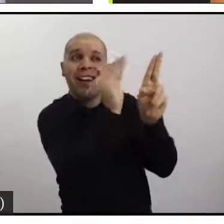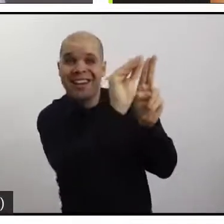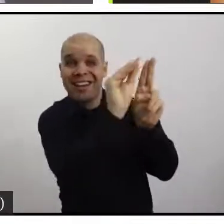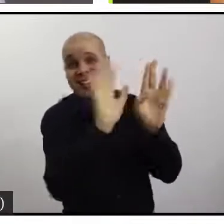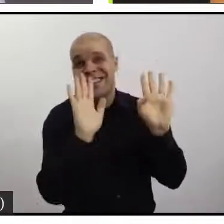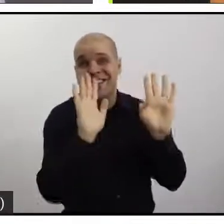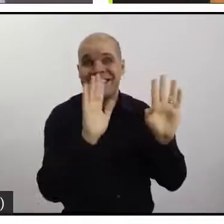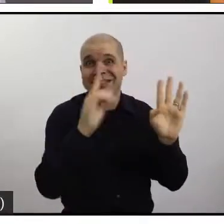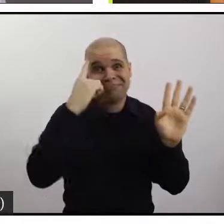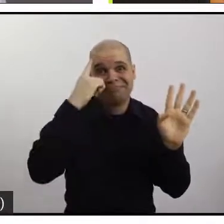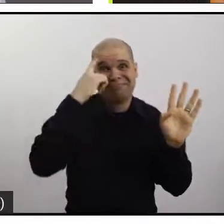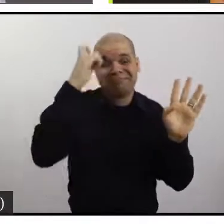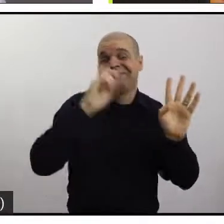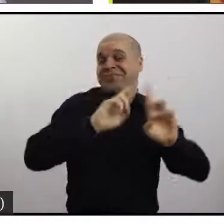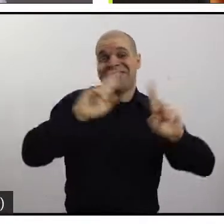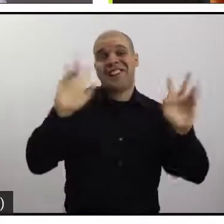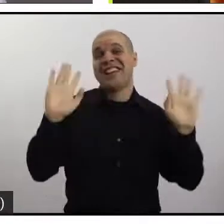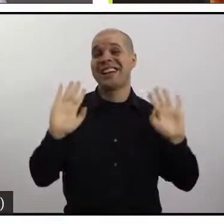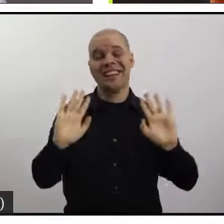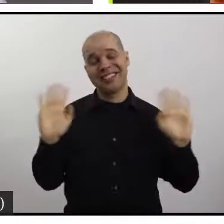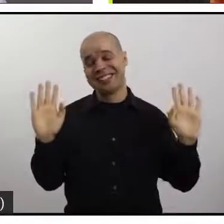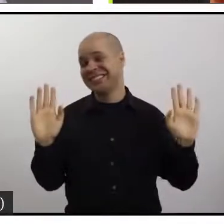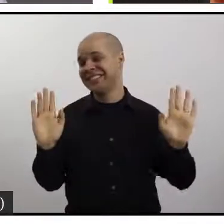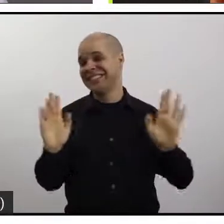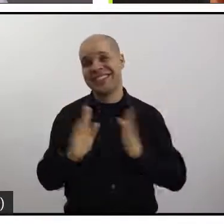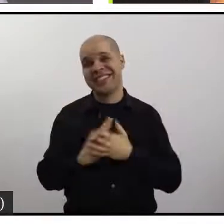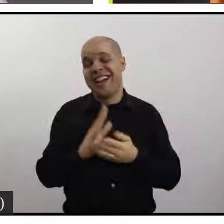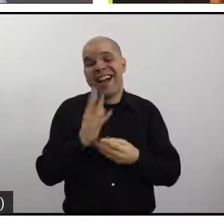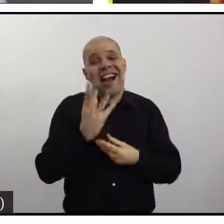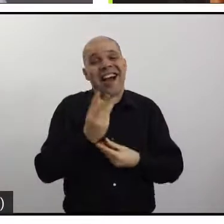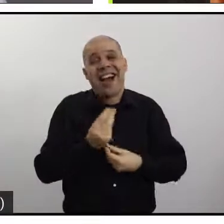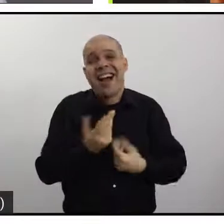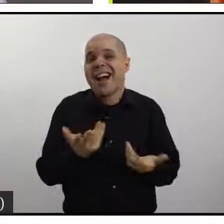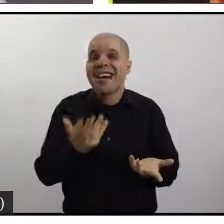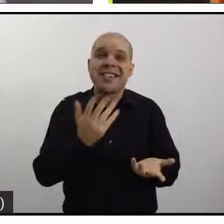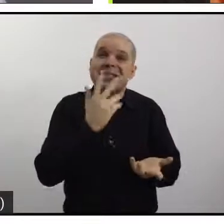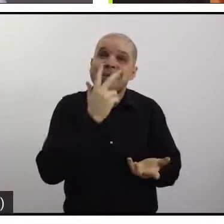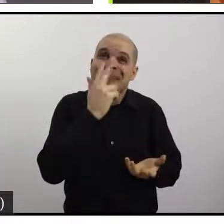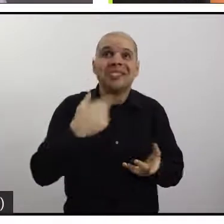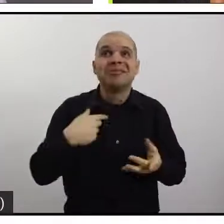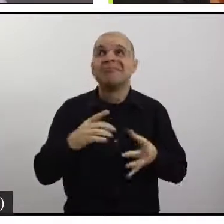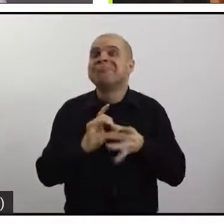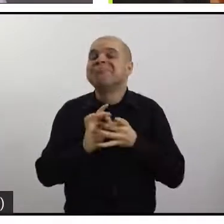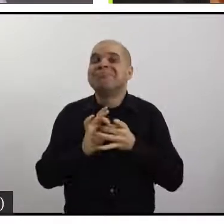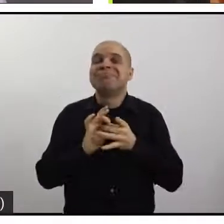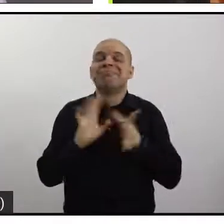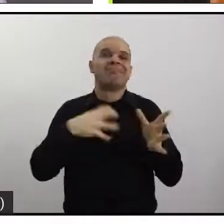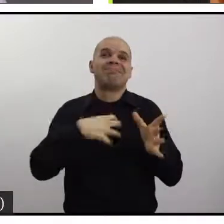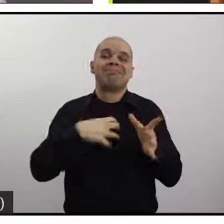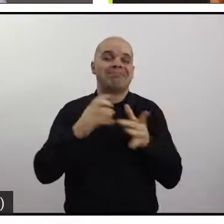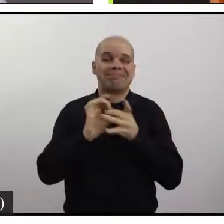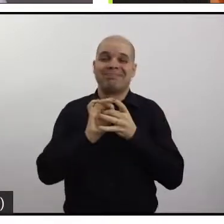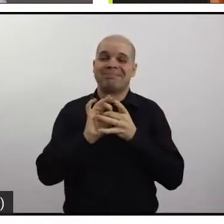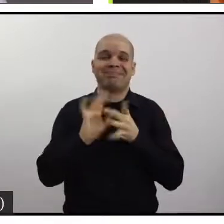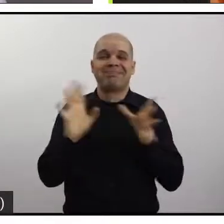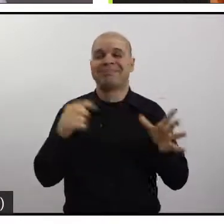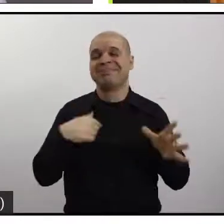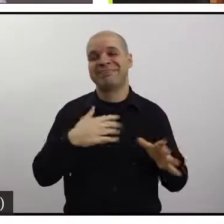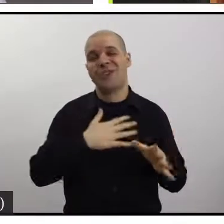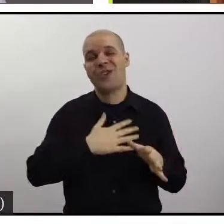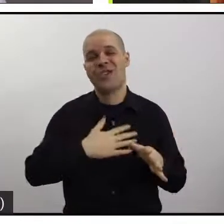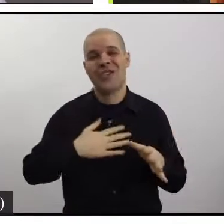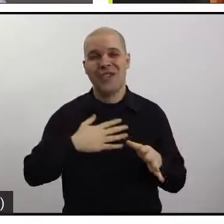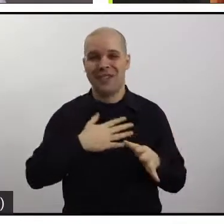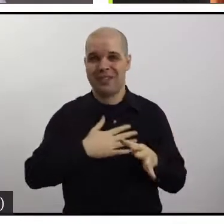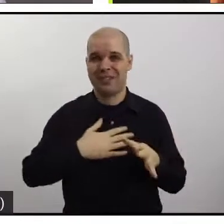Então, é isso, eu acho que tinha uma coisa muito libertadora, muito nova, muito fresca, e que ao mesmo tempo, como